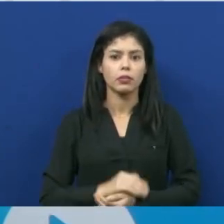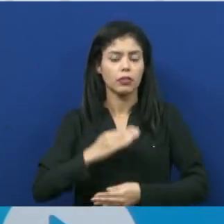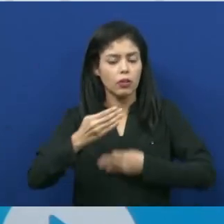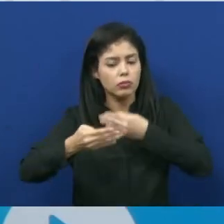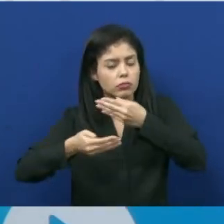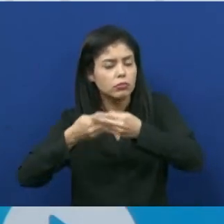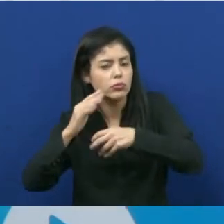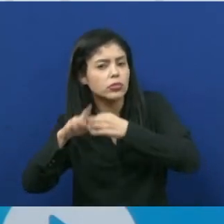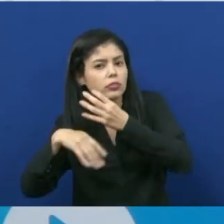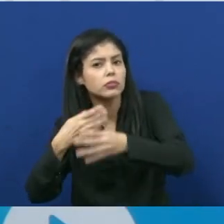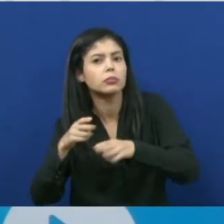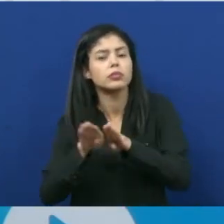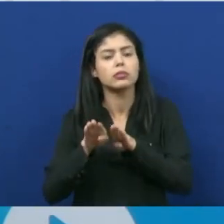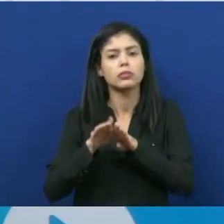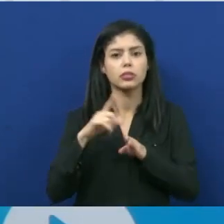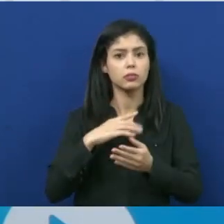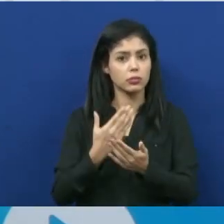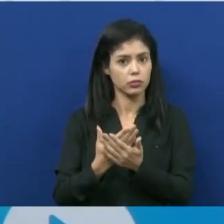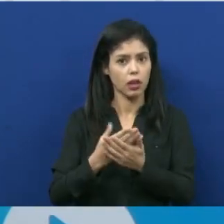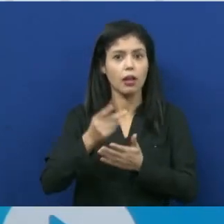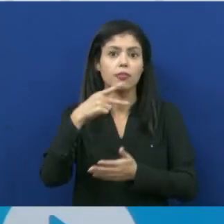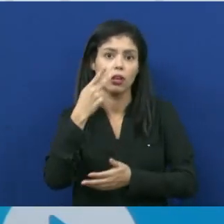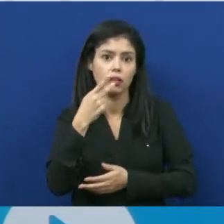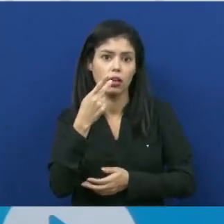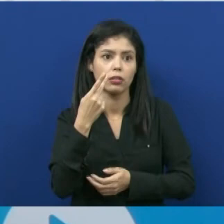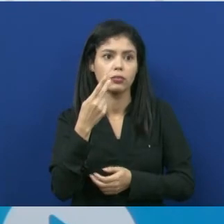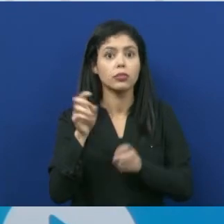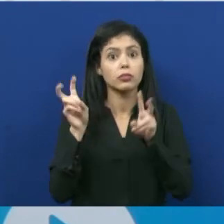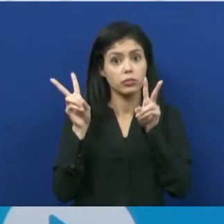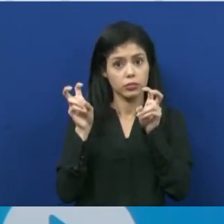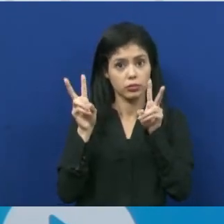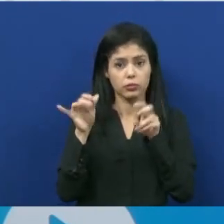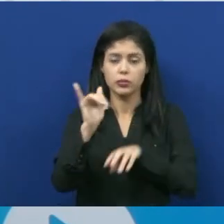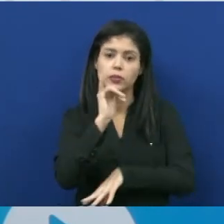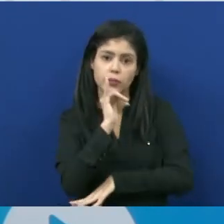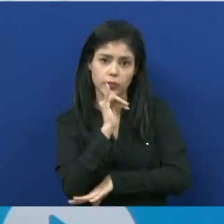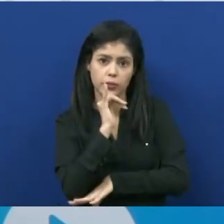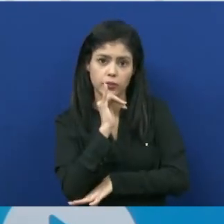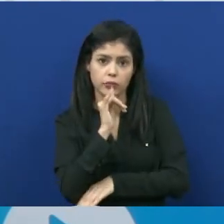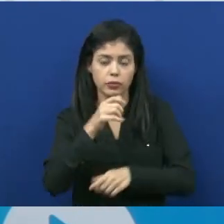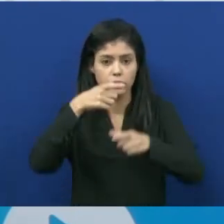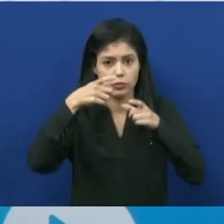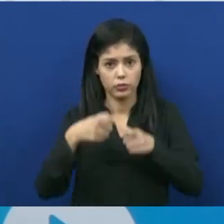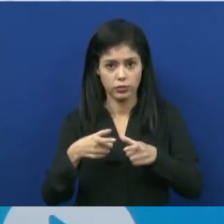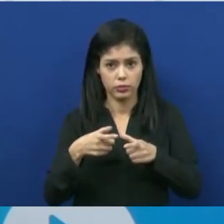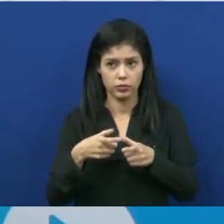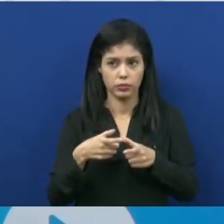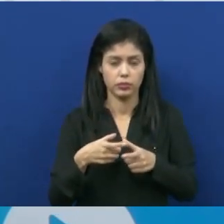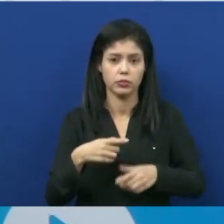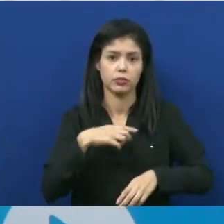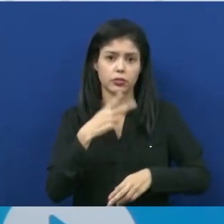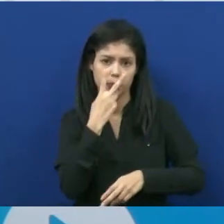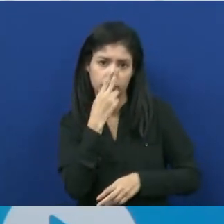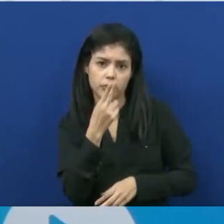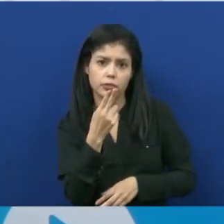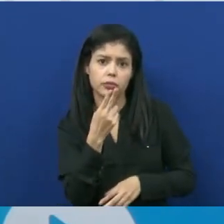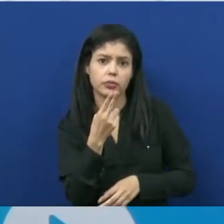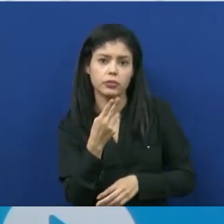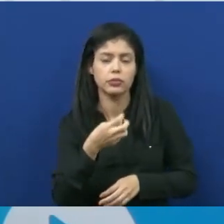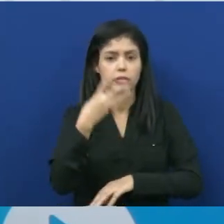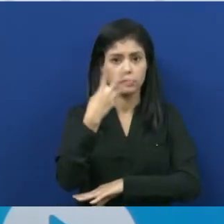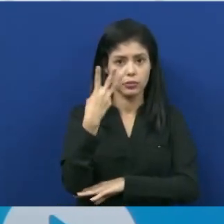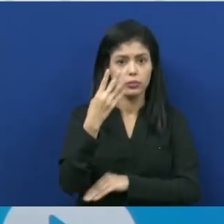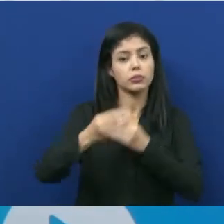do desenvolvimento da nossa aula, foi falado sobre alguns exemplos onde aparecem esses